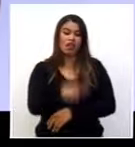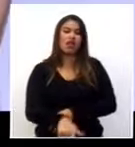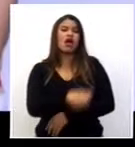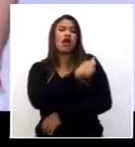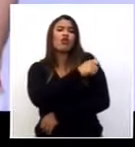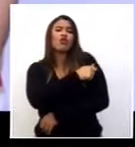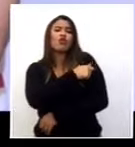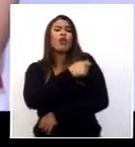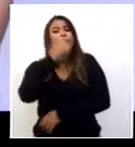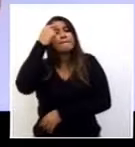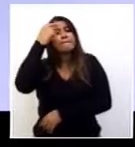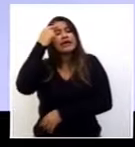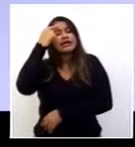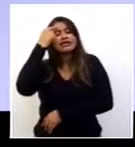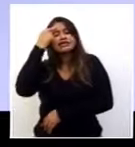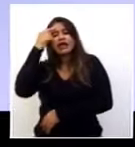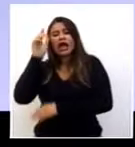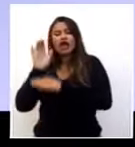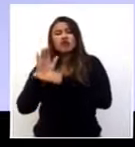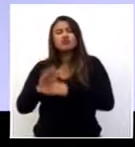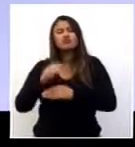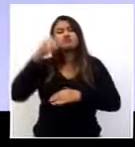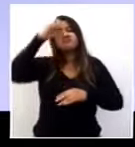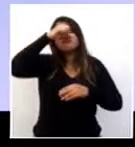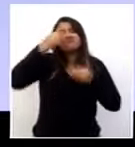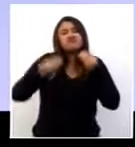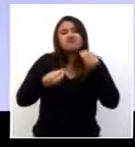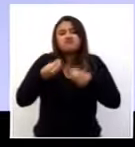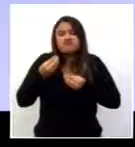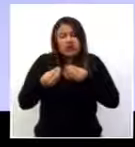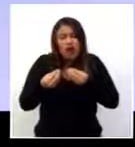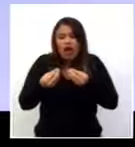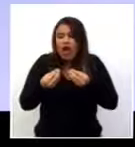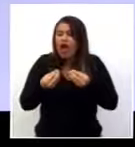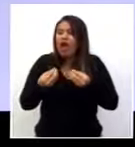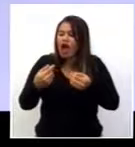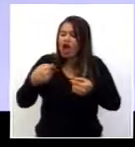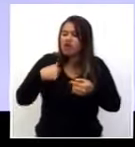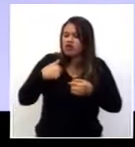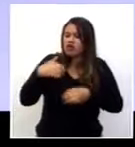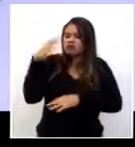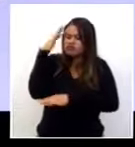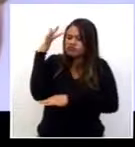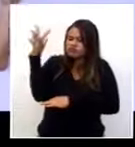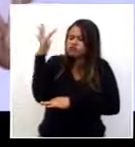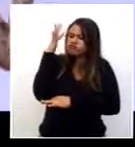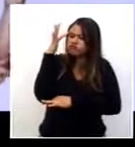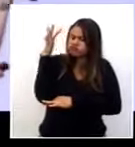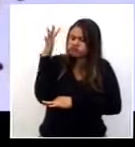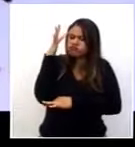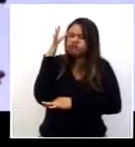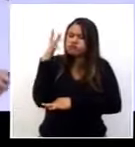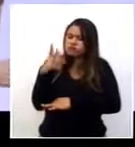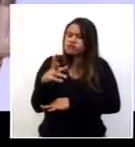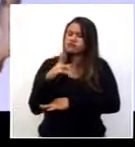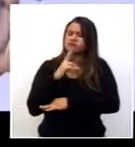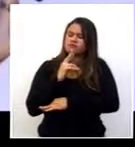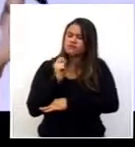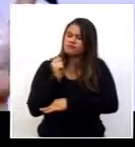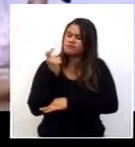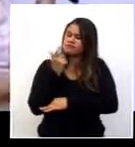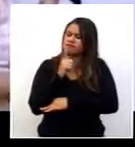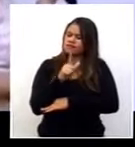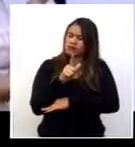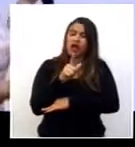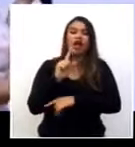aprender? Na medida que eu consigo responder isso, eu consigo indiscutivelmente dar